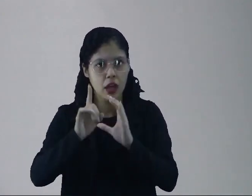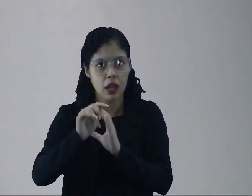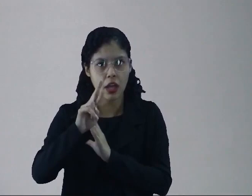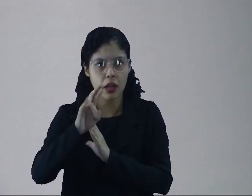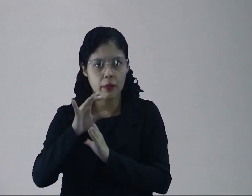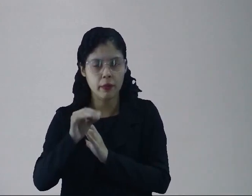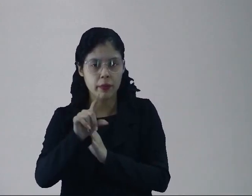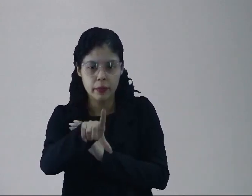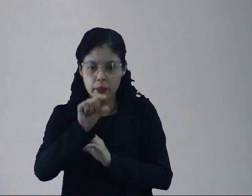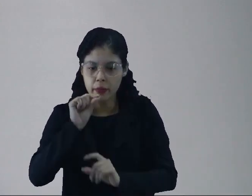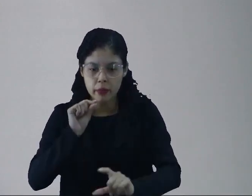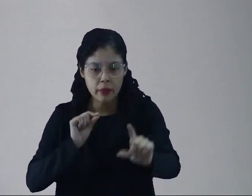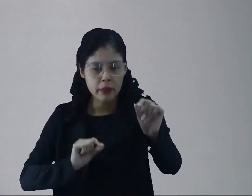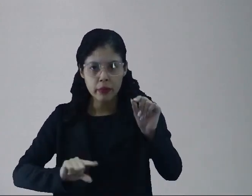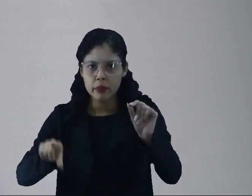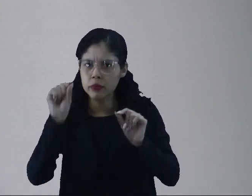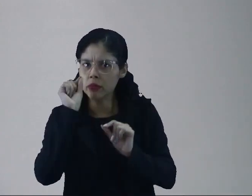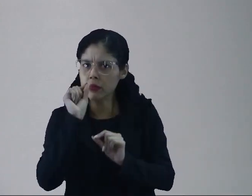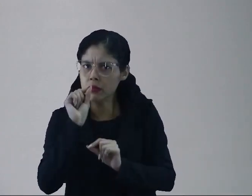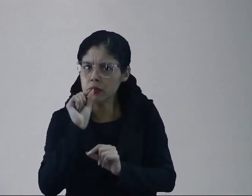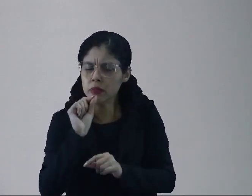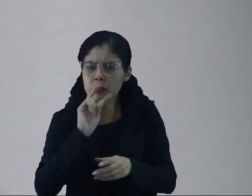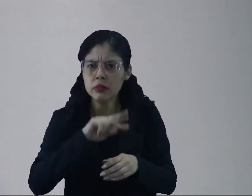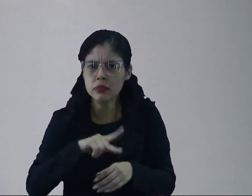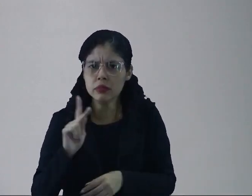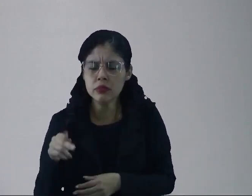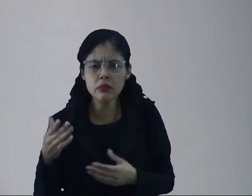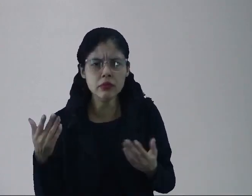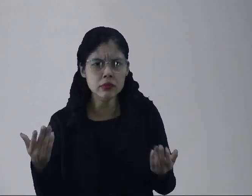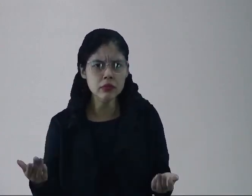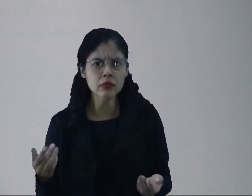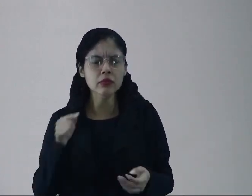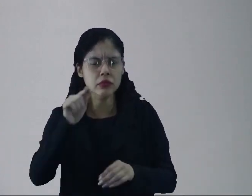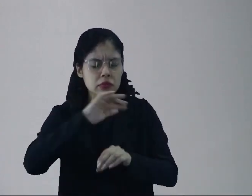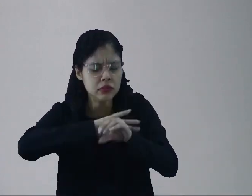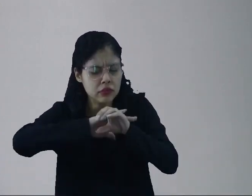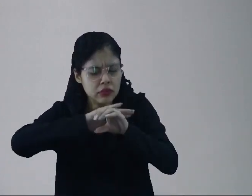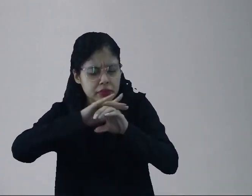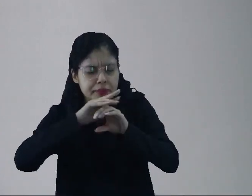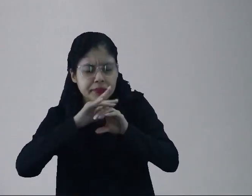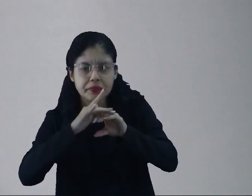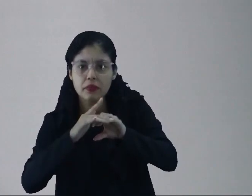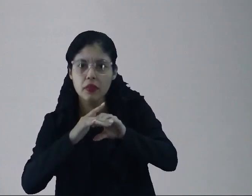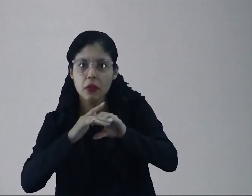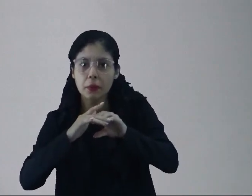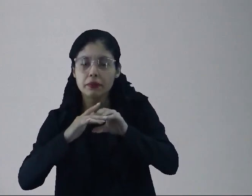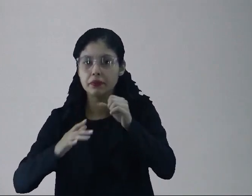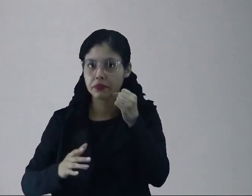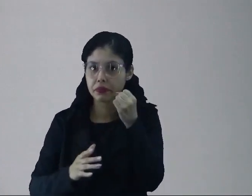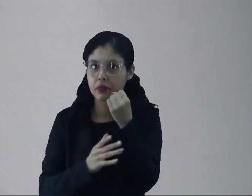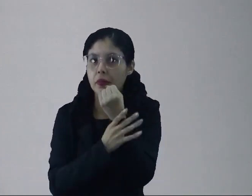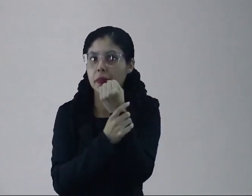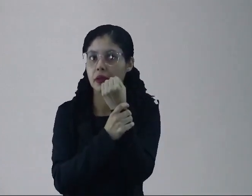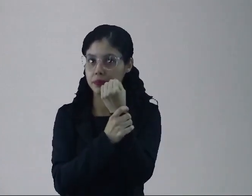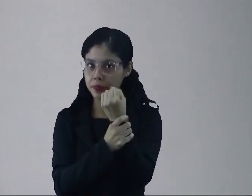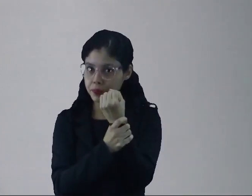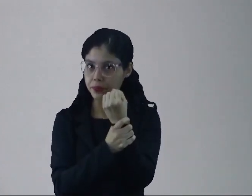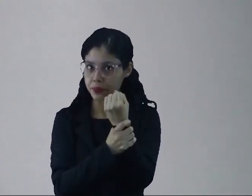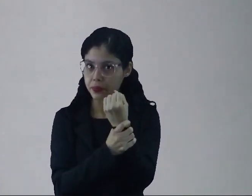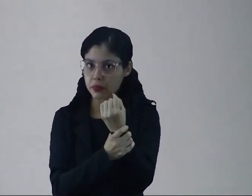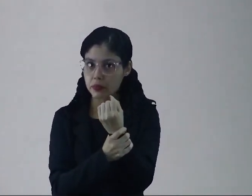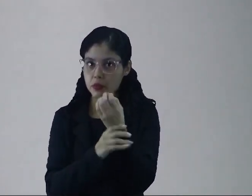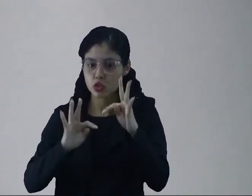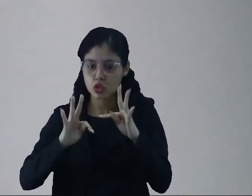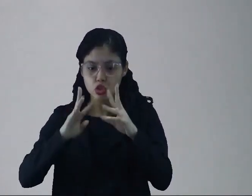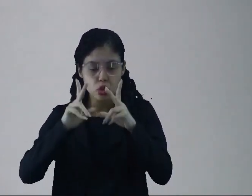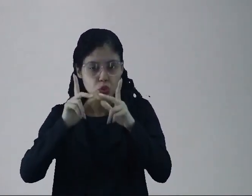permeabilidade seletiva. O que é isso, professor? Olha, essa membrana ela vai proteger a célula, ela vai guardar todo o